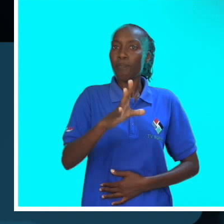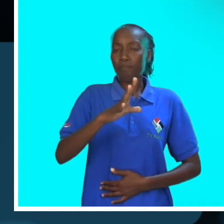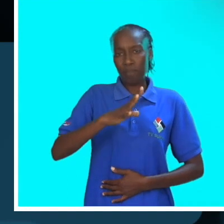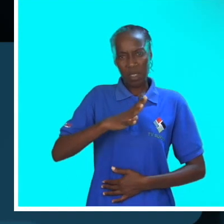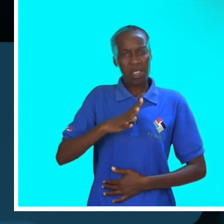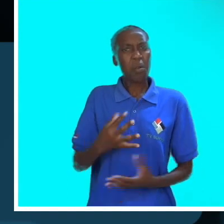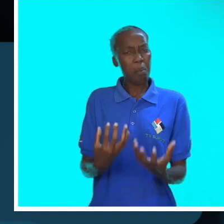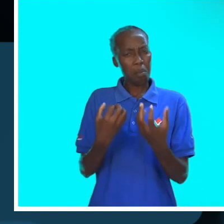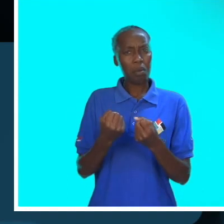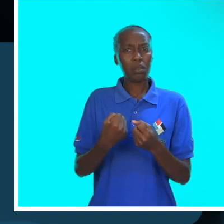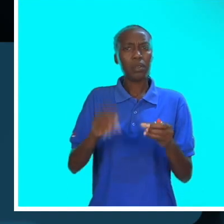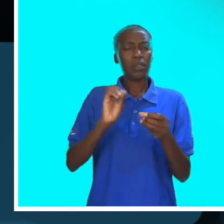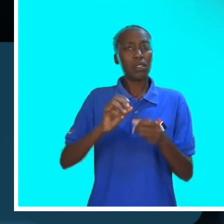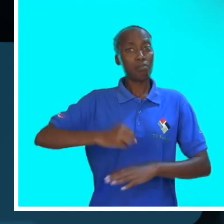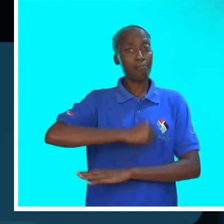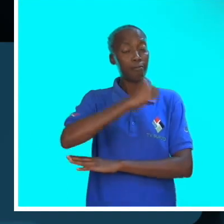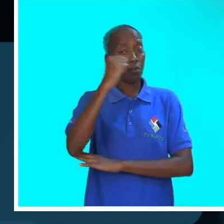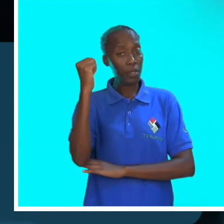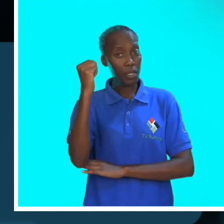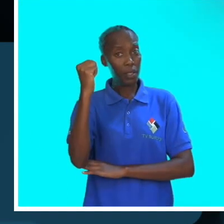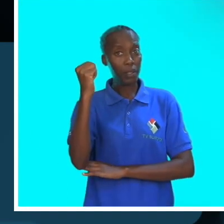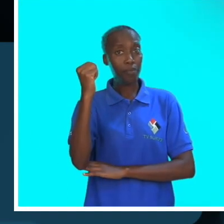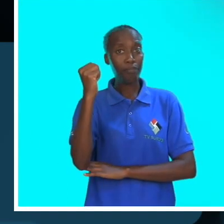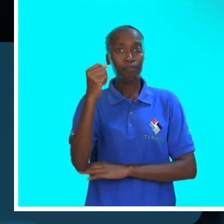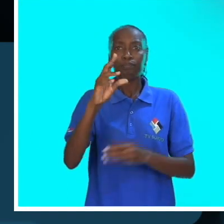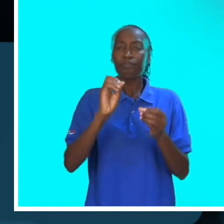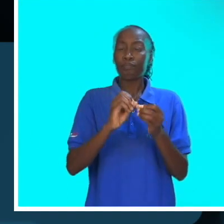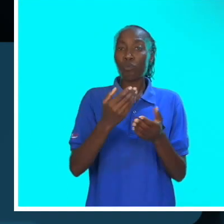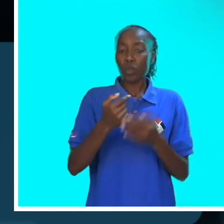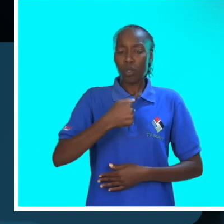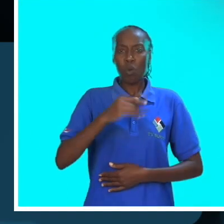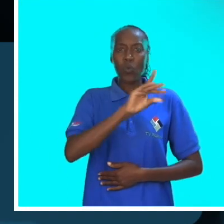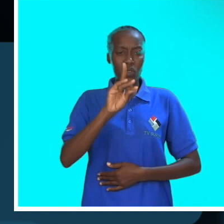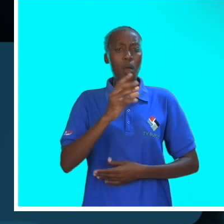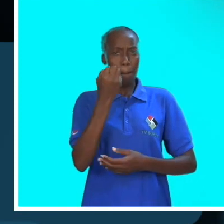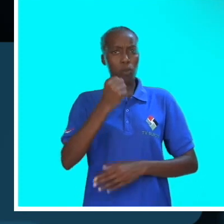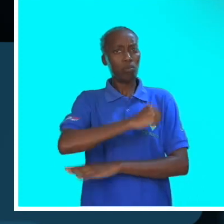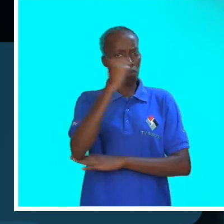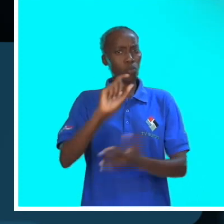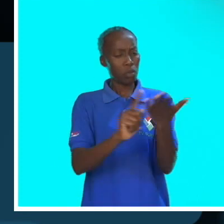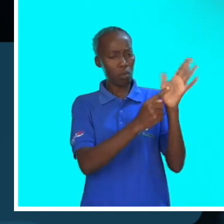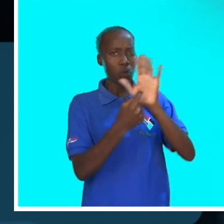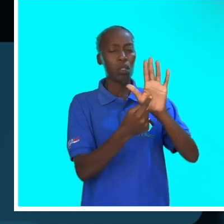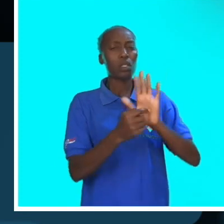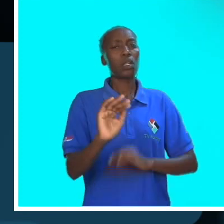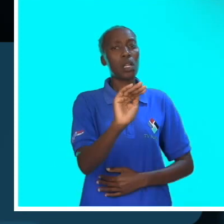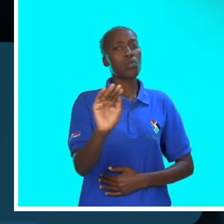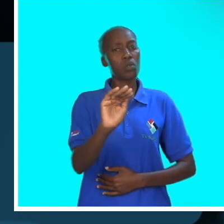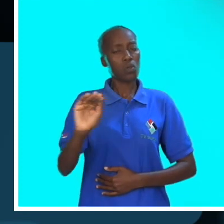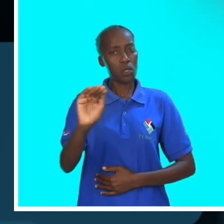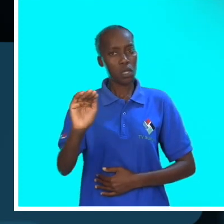que às vezes deixam-se levar? É importante saber que tem deficiência, que quem tem